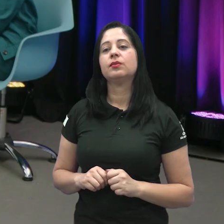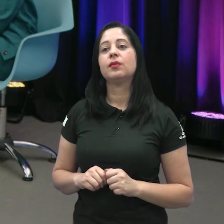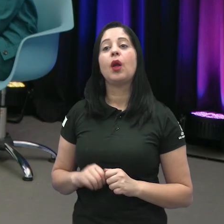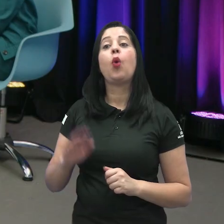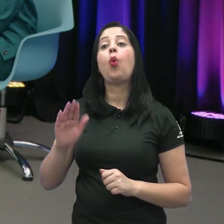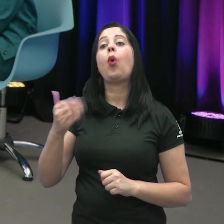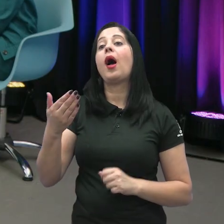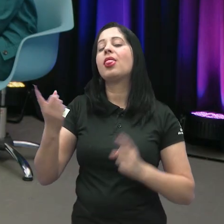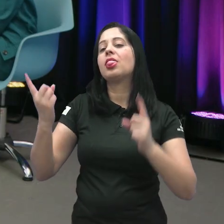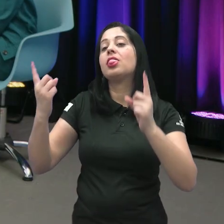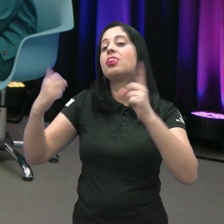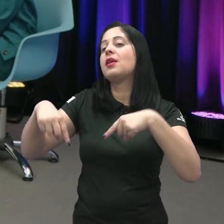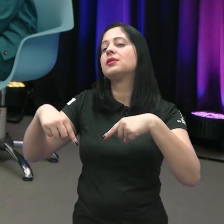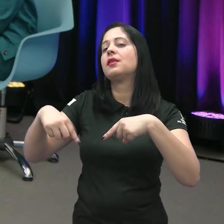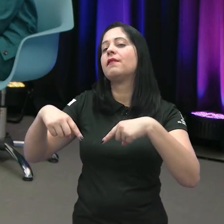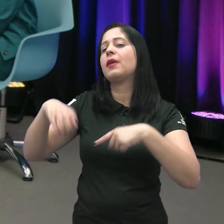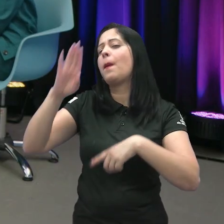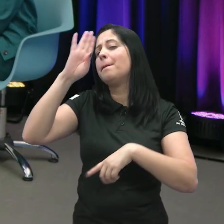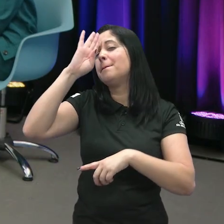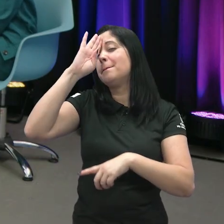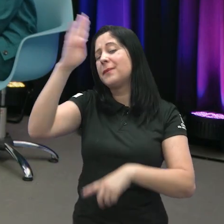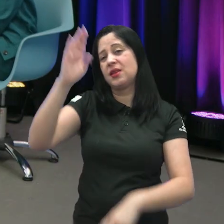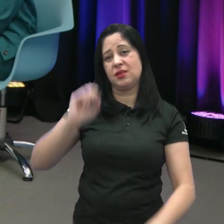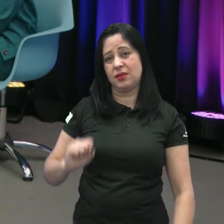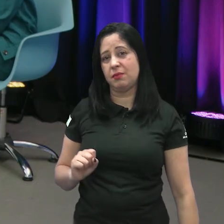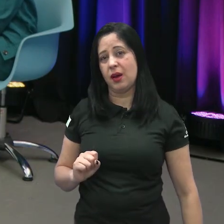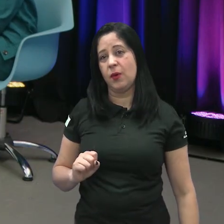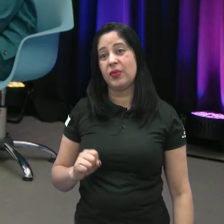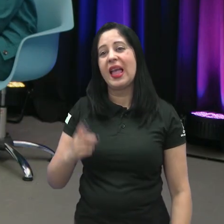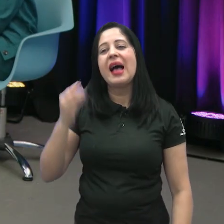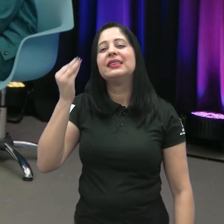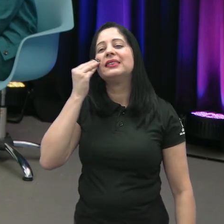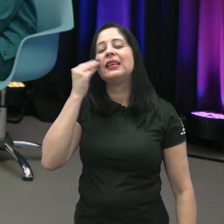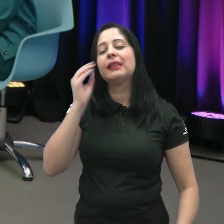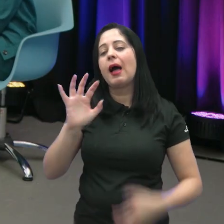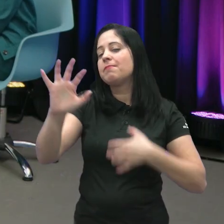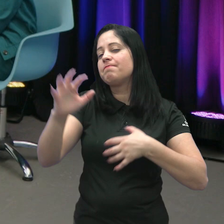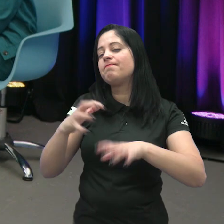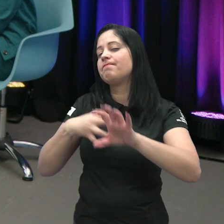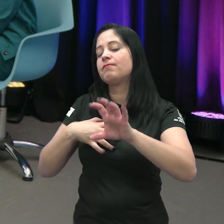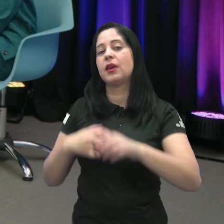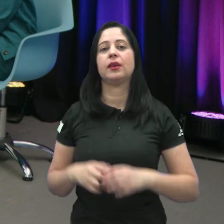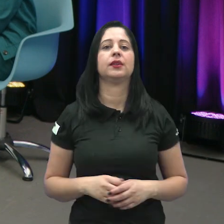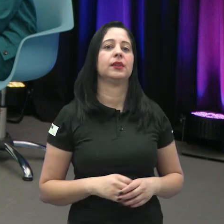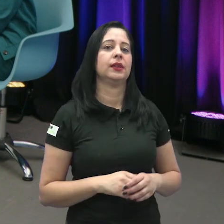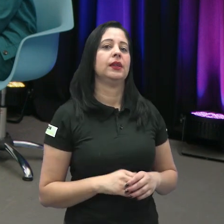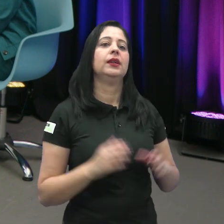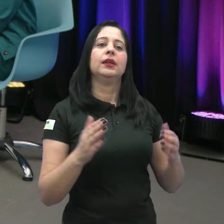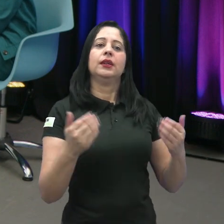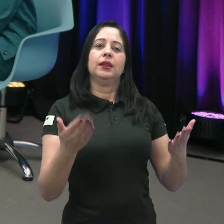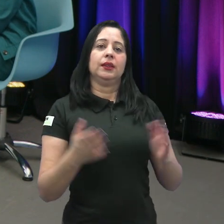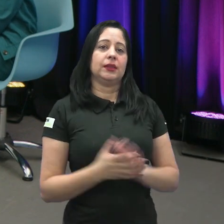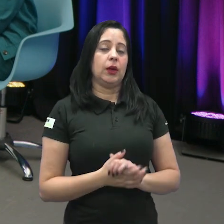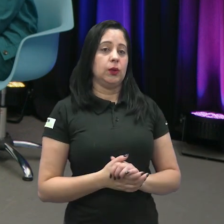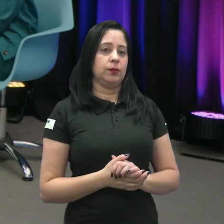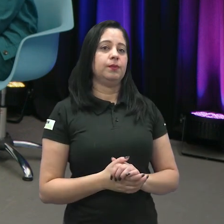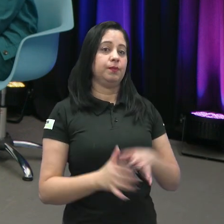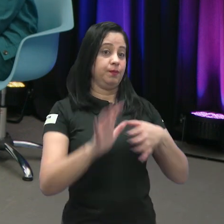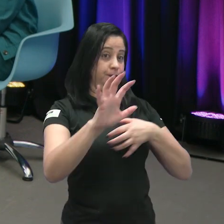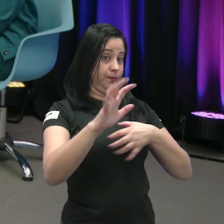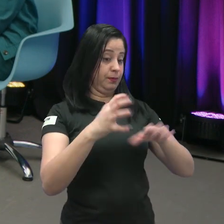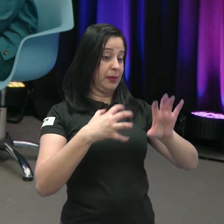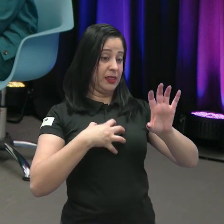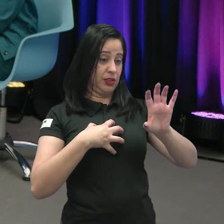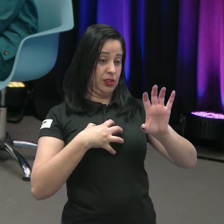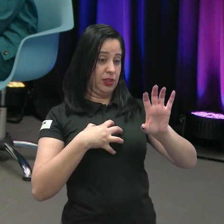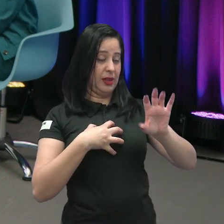os maiores desafios que uma pessoa enfrenta ao tentar ser empática? Então, olha só, a empatia,